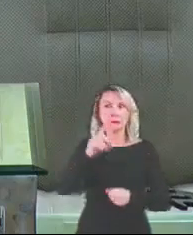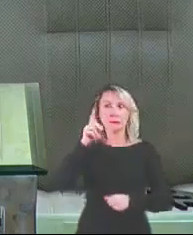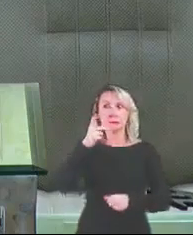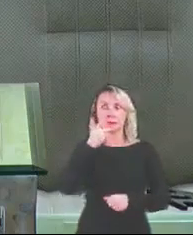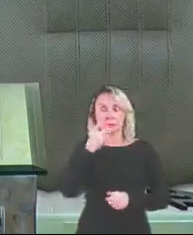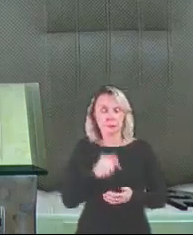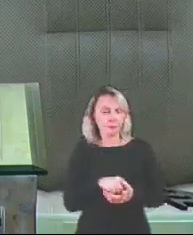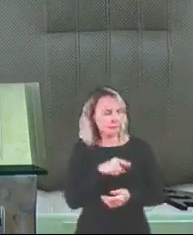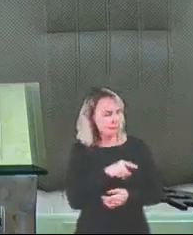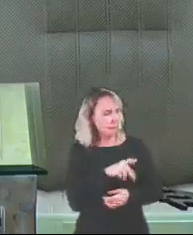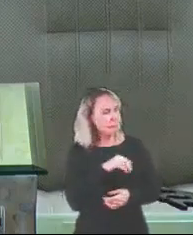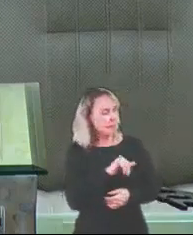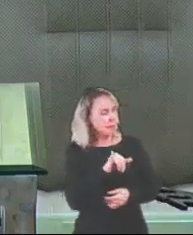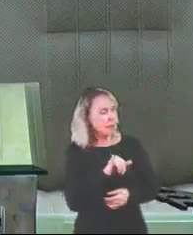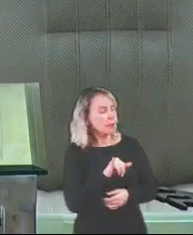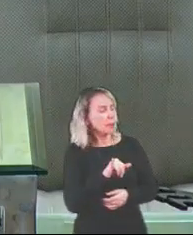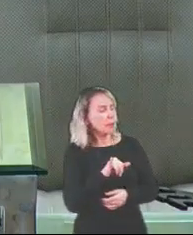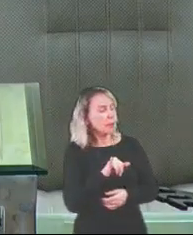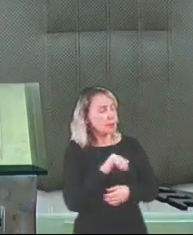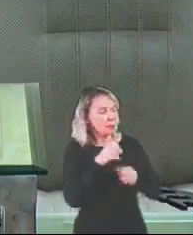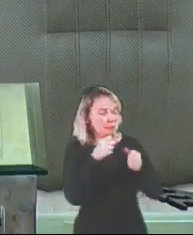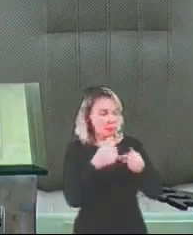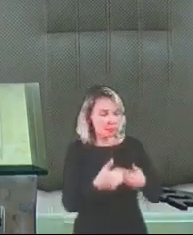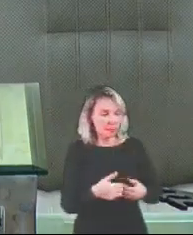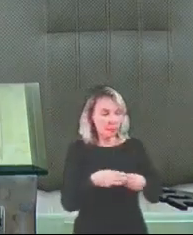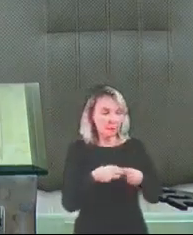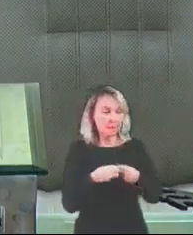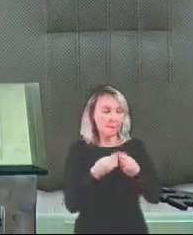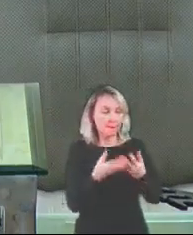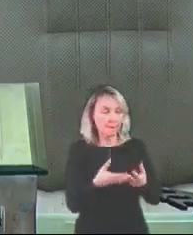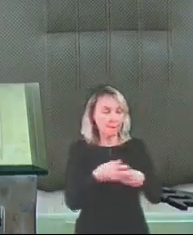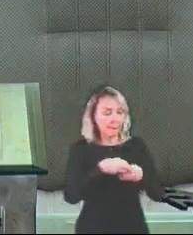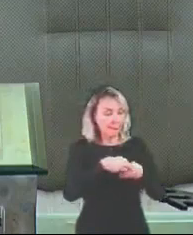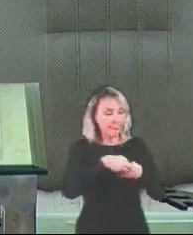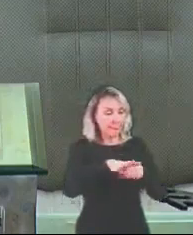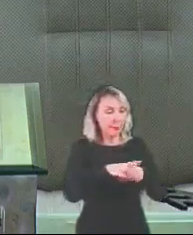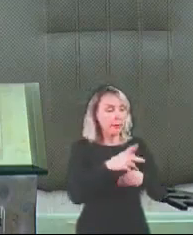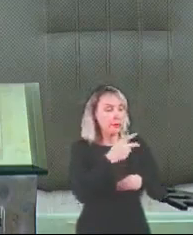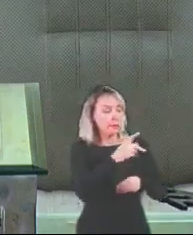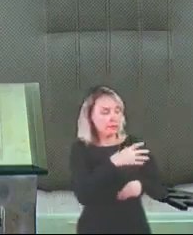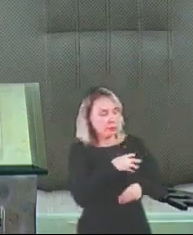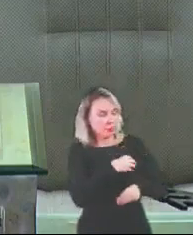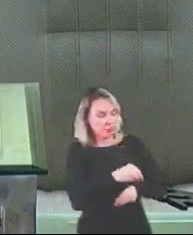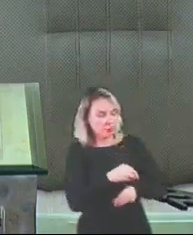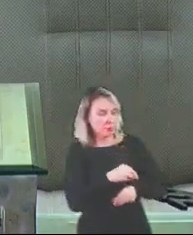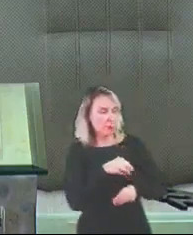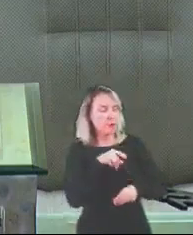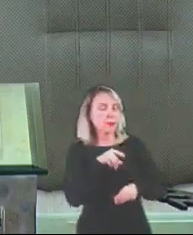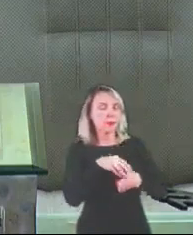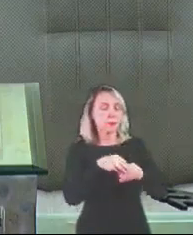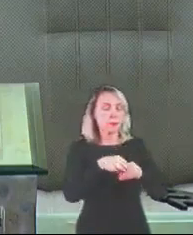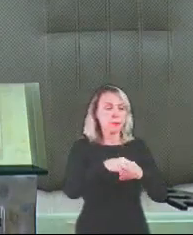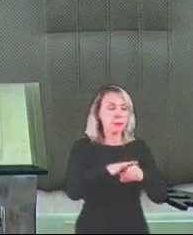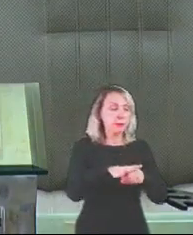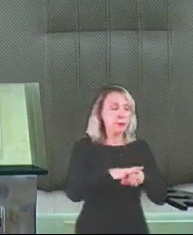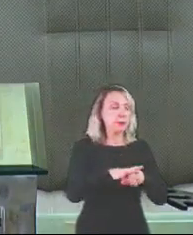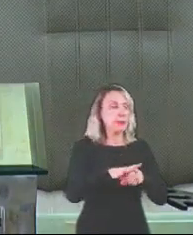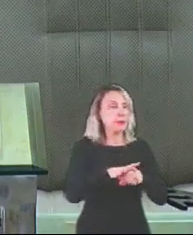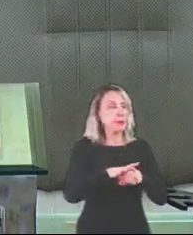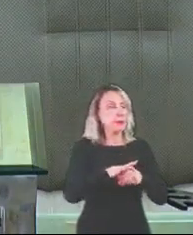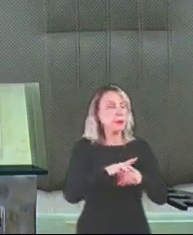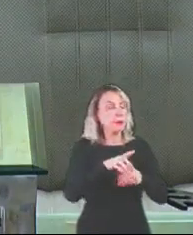filhos, aos vossos netos e aos vossos bisnetos. A